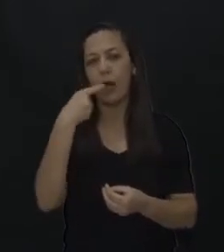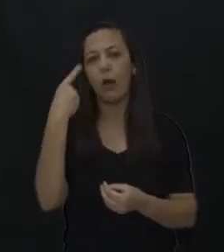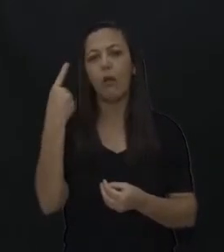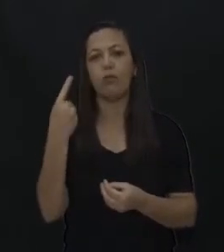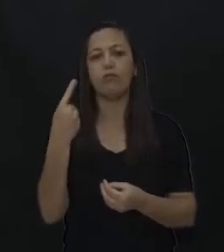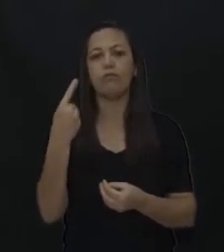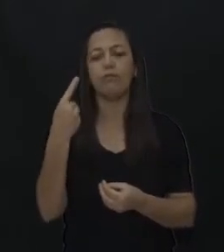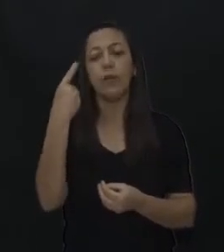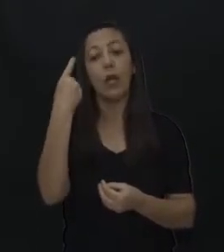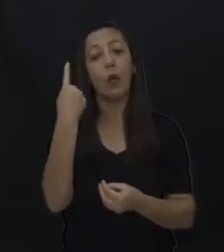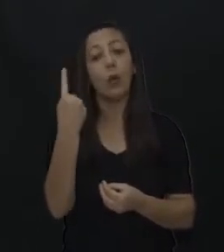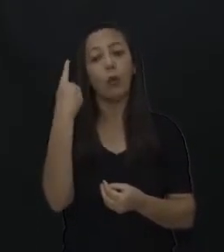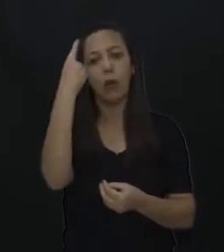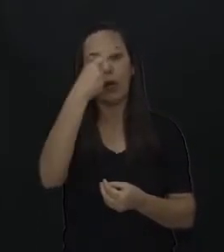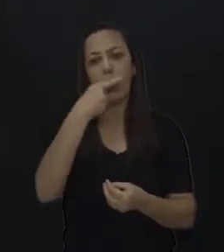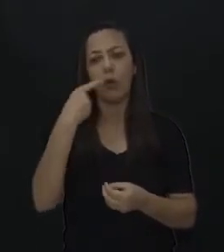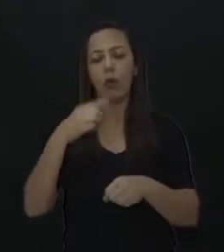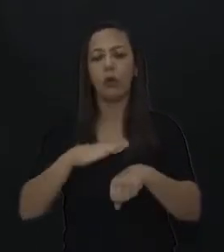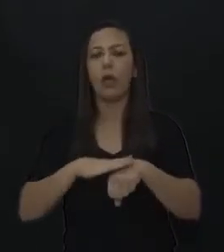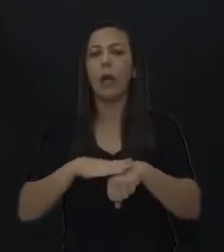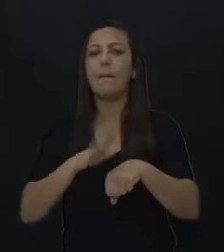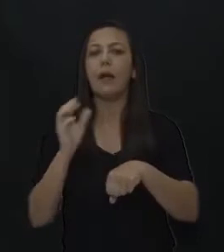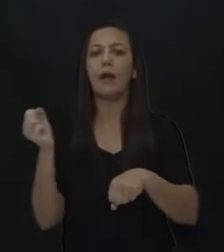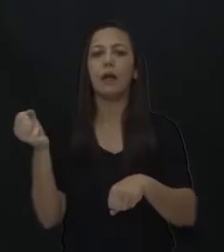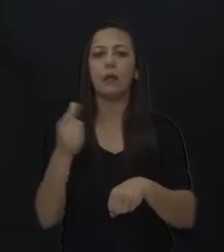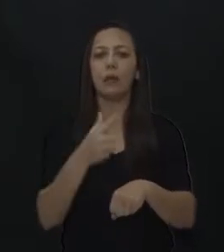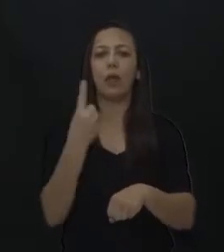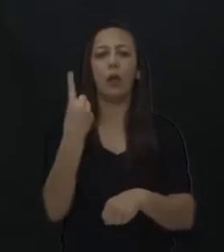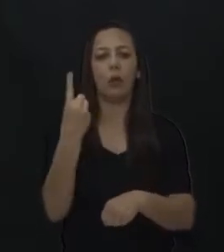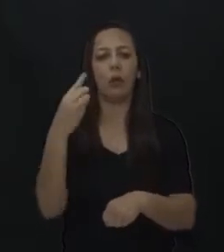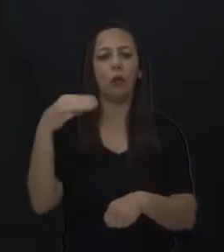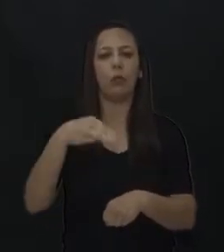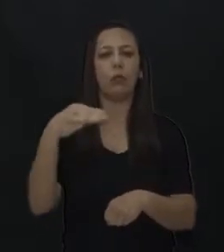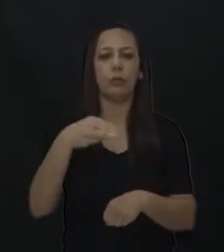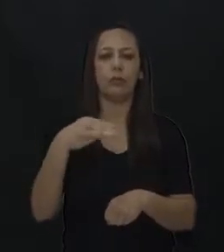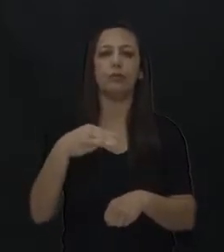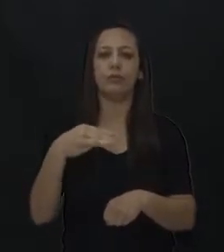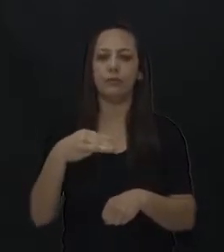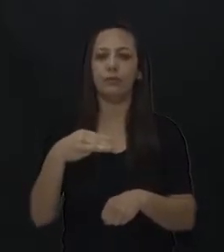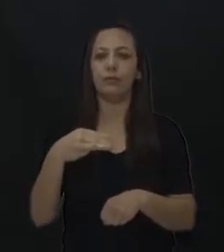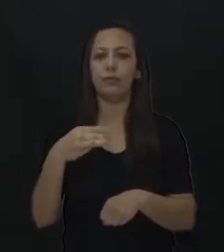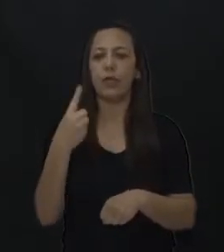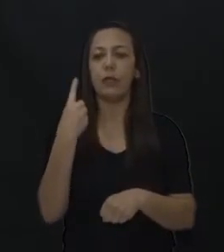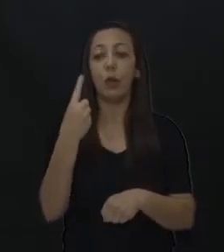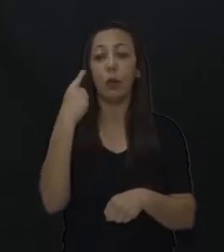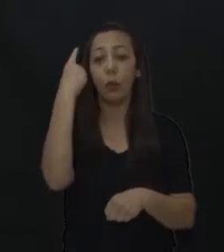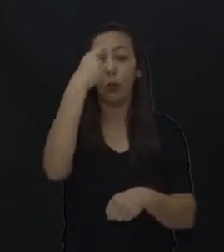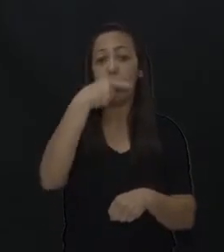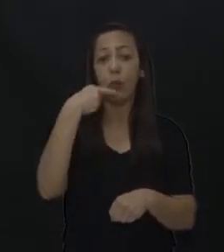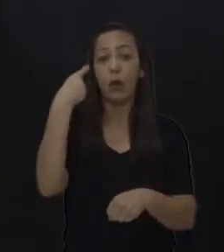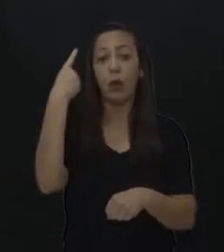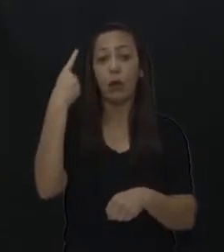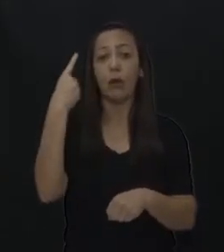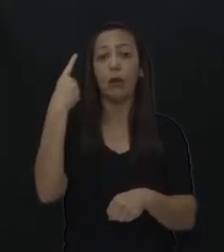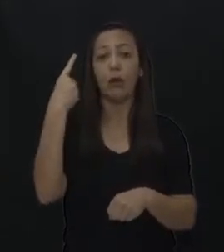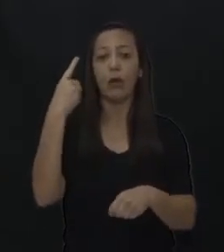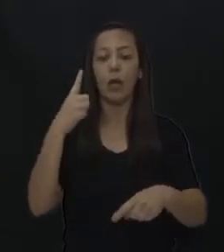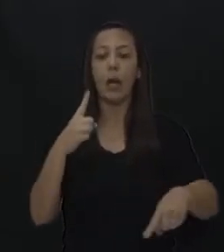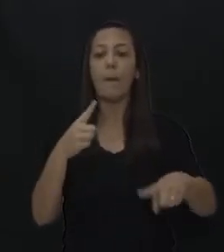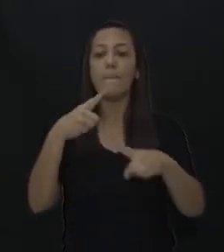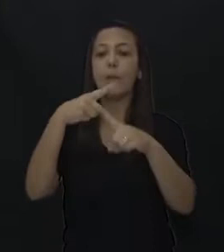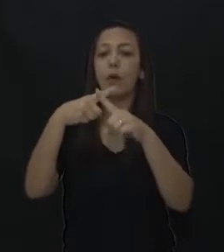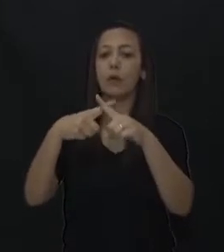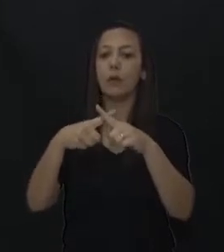aliás, que uma hora é maior do que um minuto. Automaticamente, então, uma hora para minuto a gente multiplica